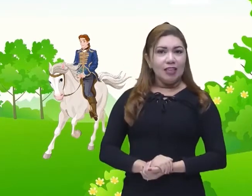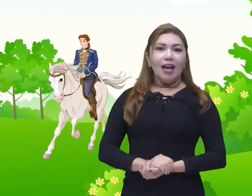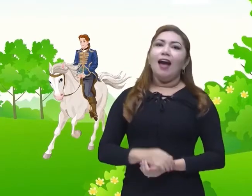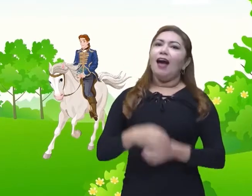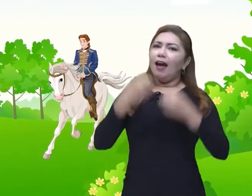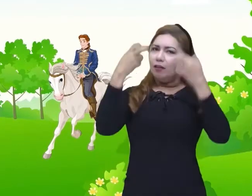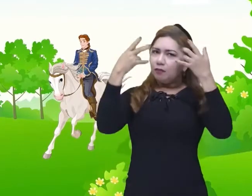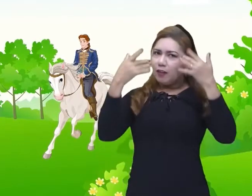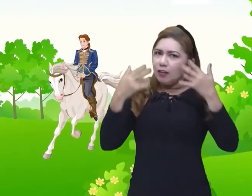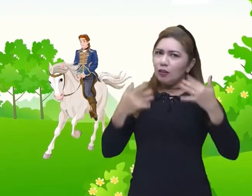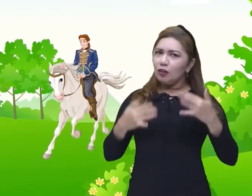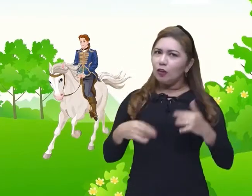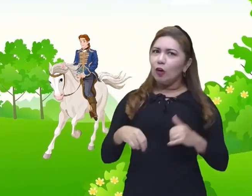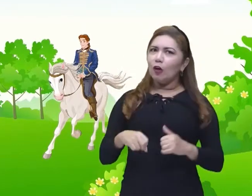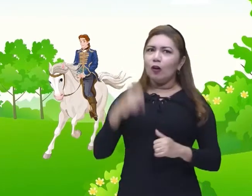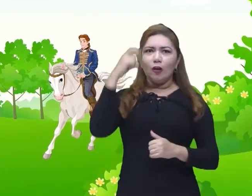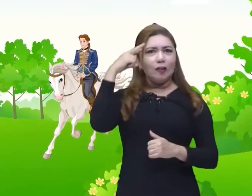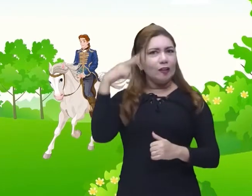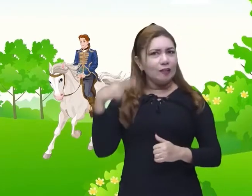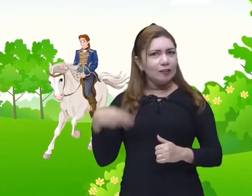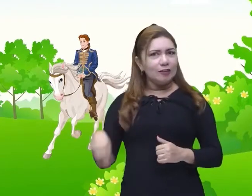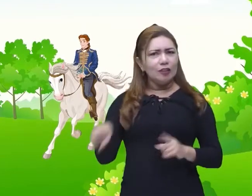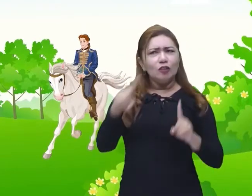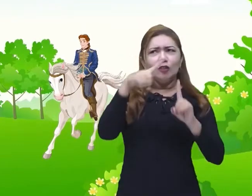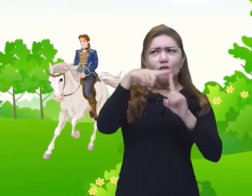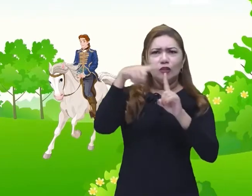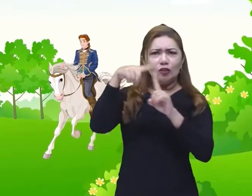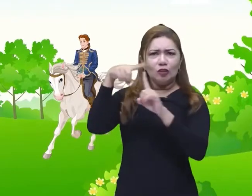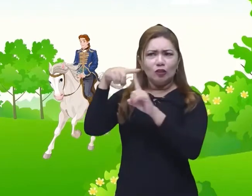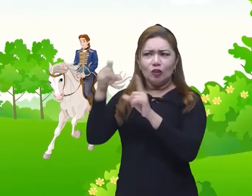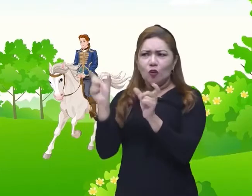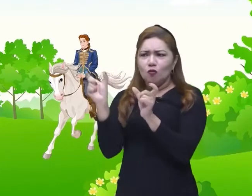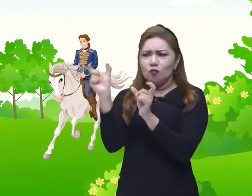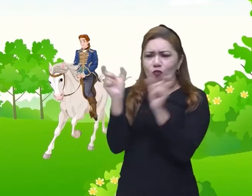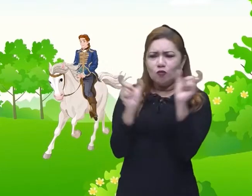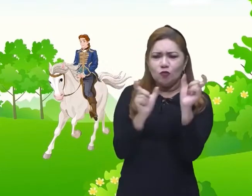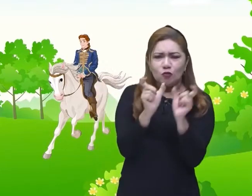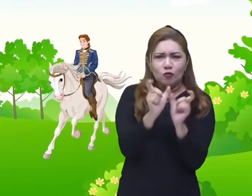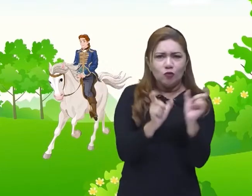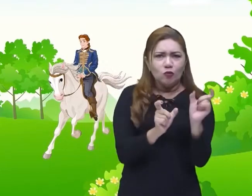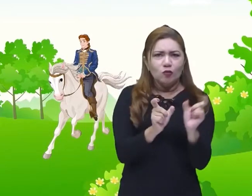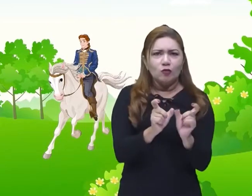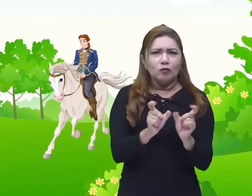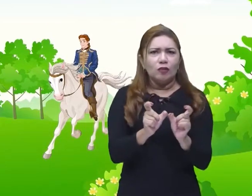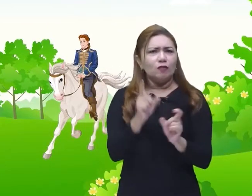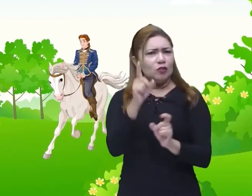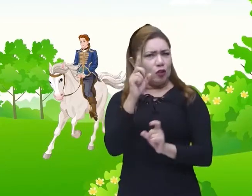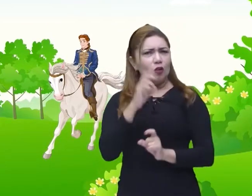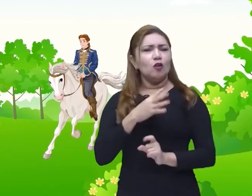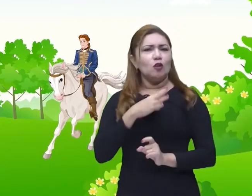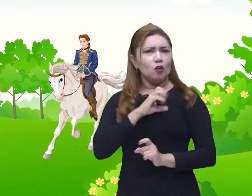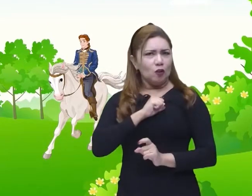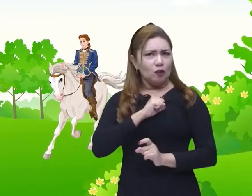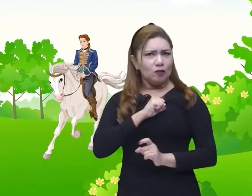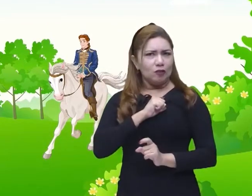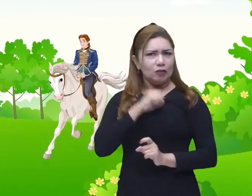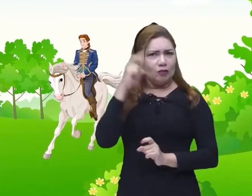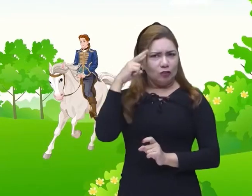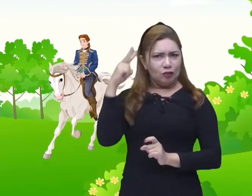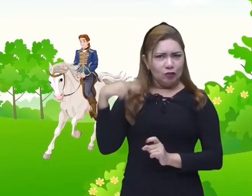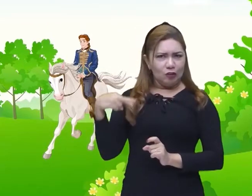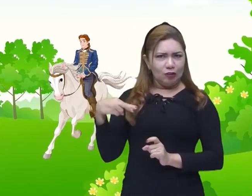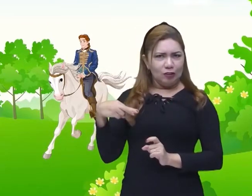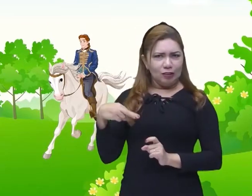histórias, títulos, associação ao título. E você gosta de histórias? Contos de fada?